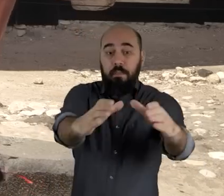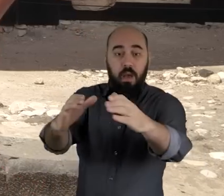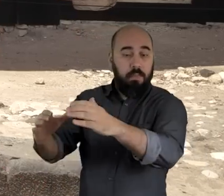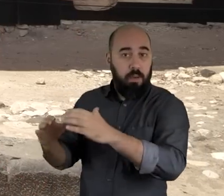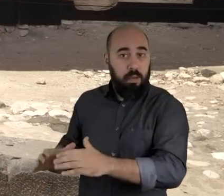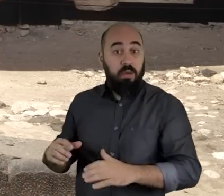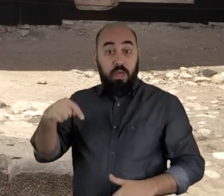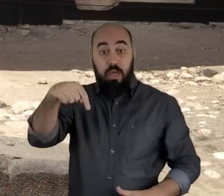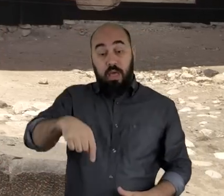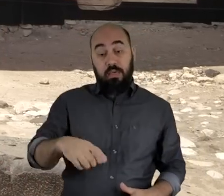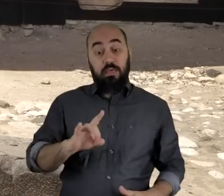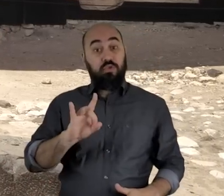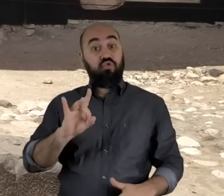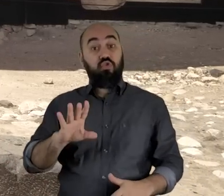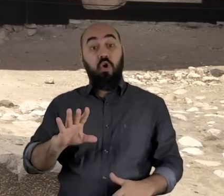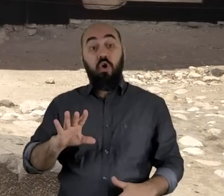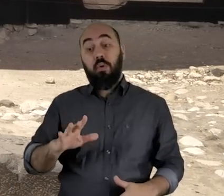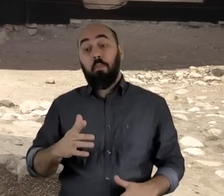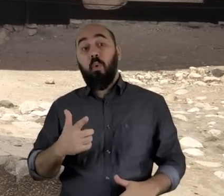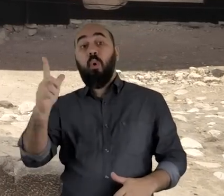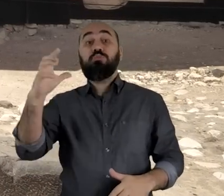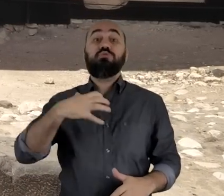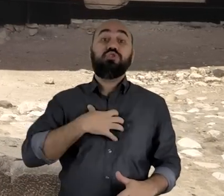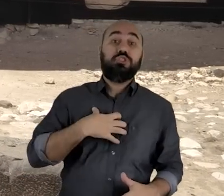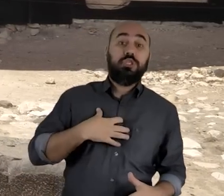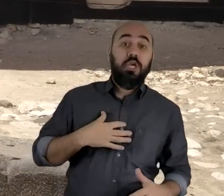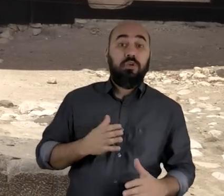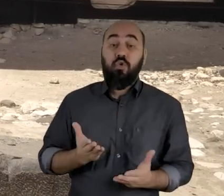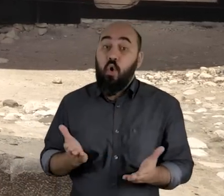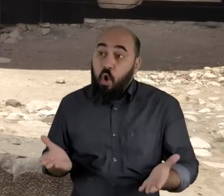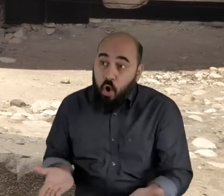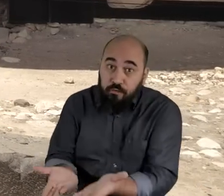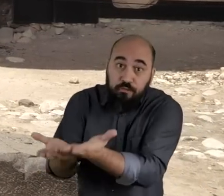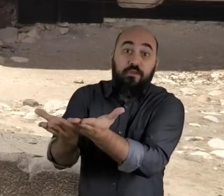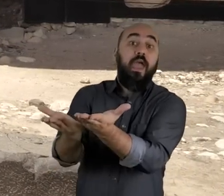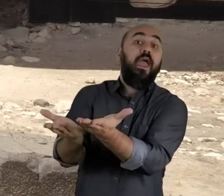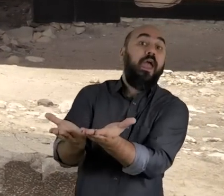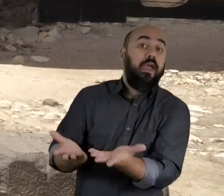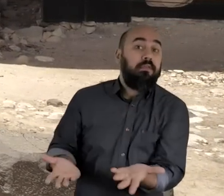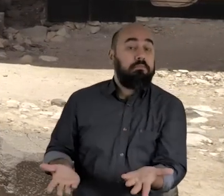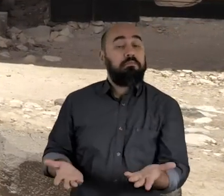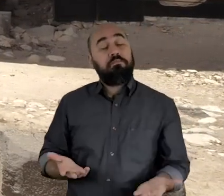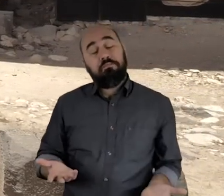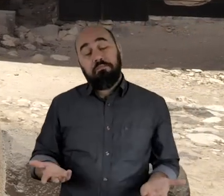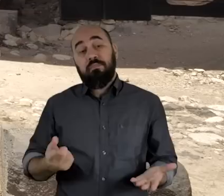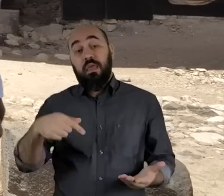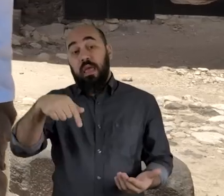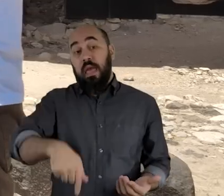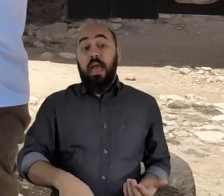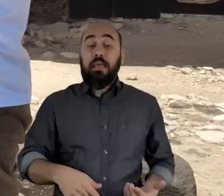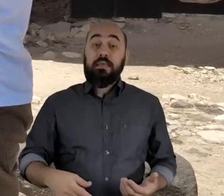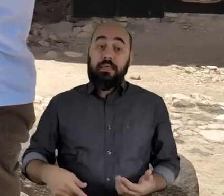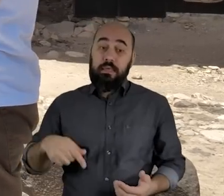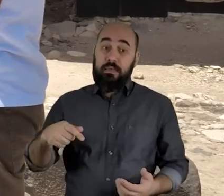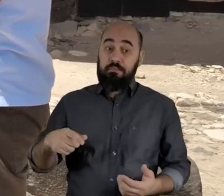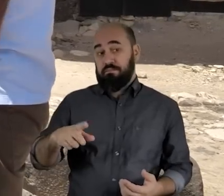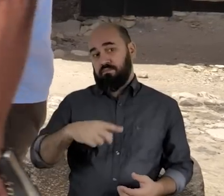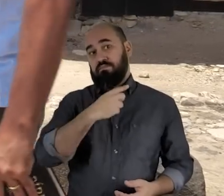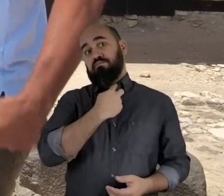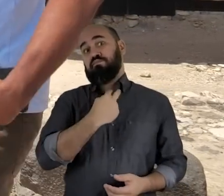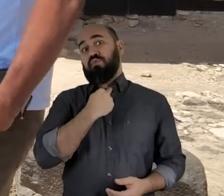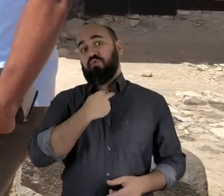cerimonial. Nós não sabemos. O fato é que havia culto pagão cananita nesse lugar aqui. E já que isso aqui é a parte